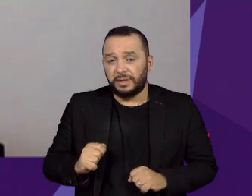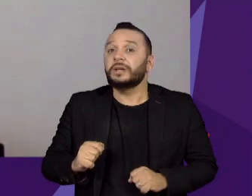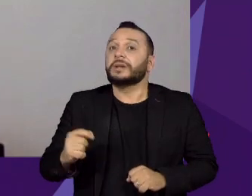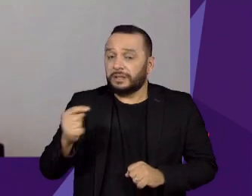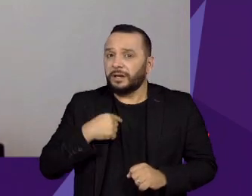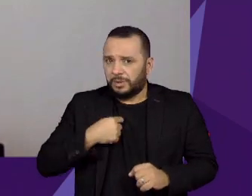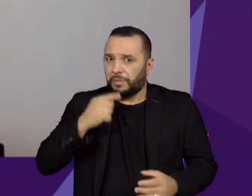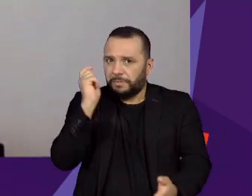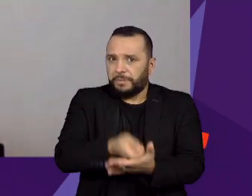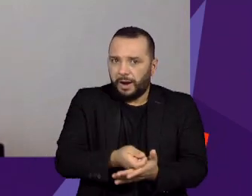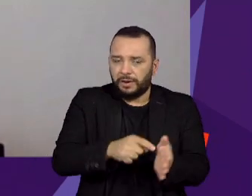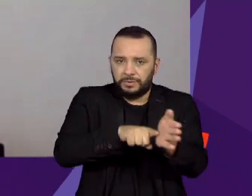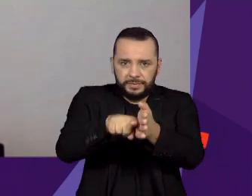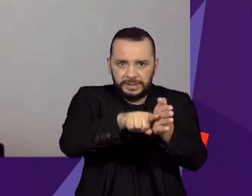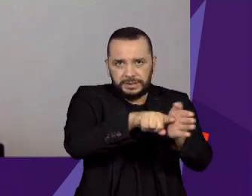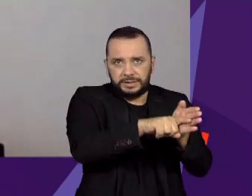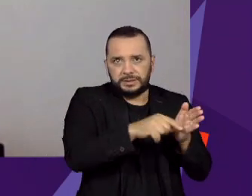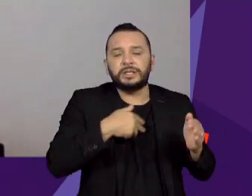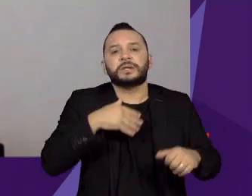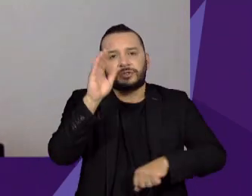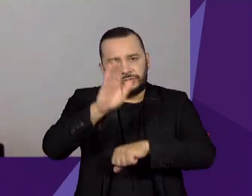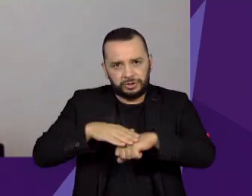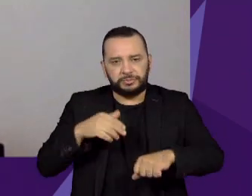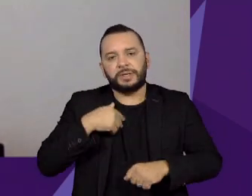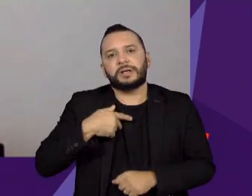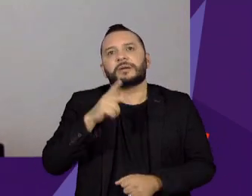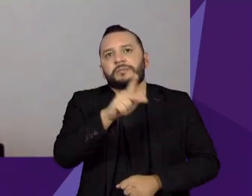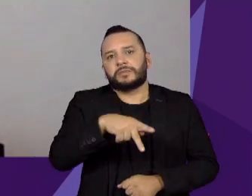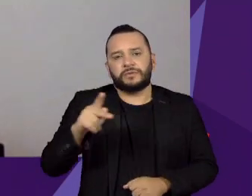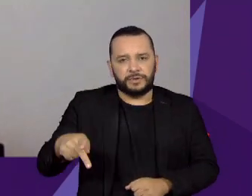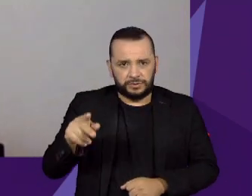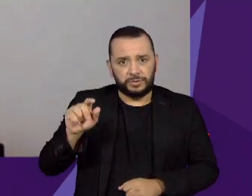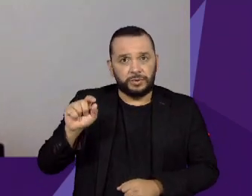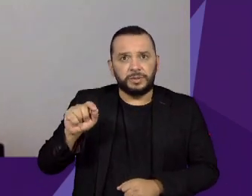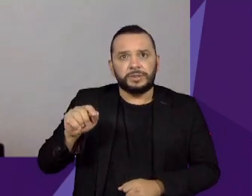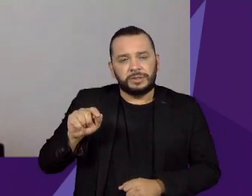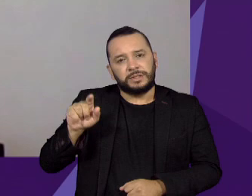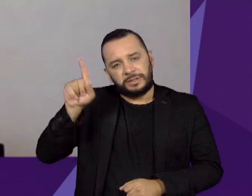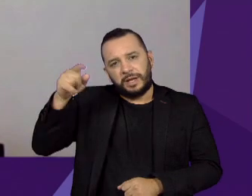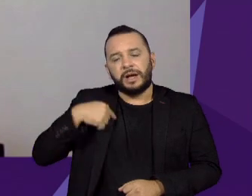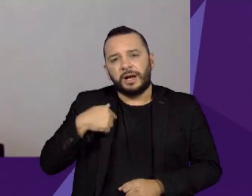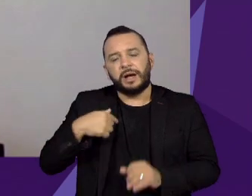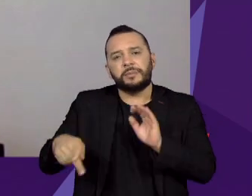o estudo. Tanto que eu chamei os professores lá, o Riso, lá do Einstein,